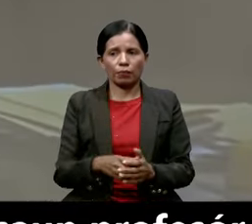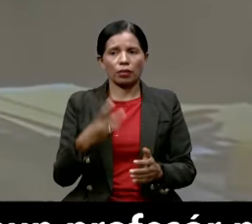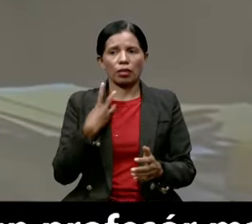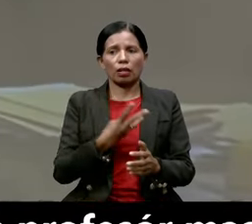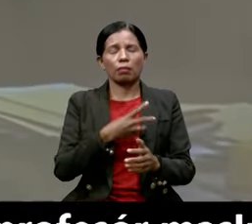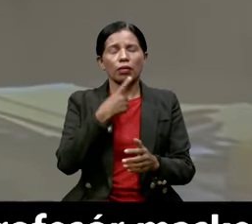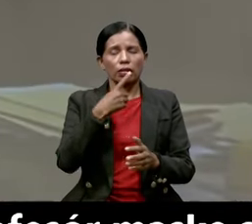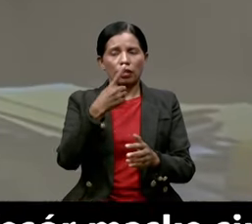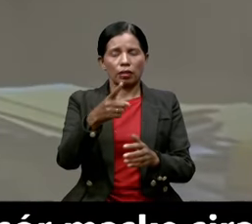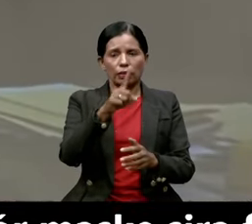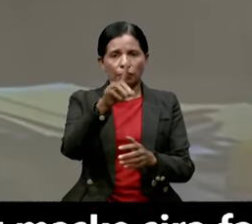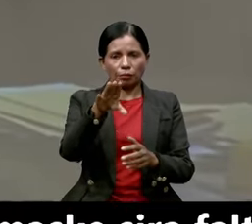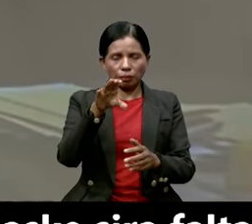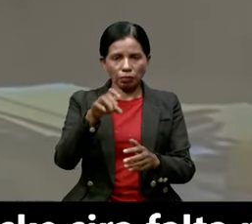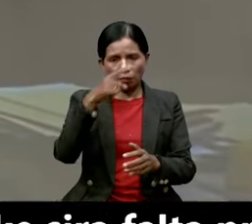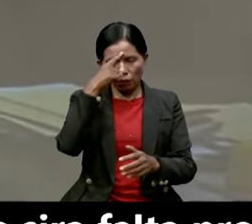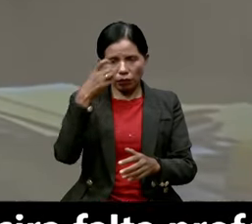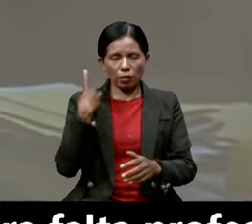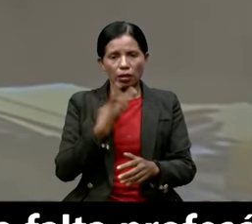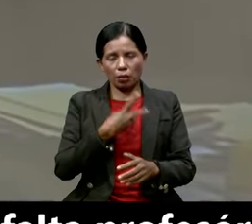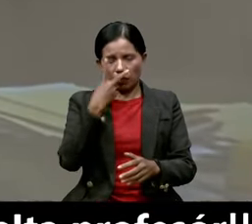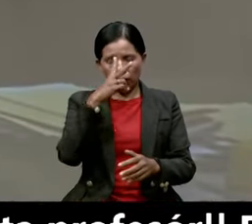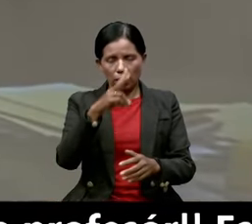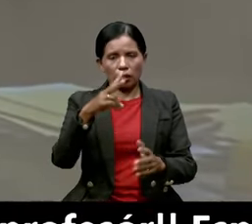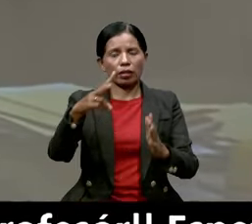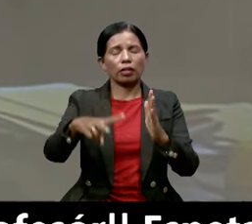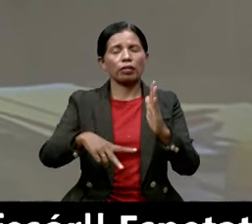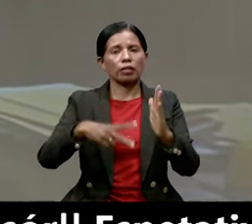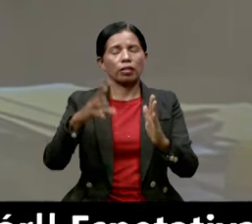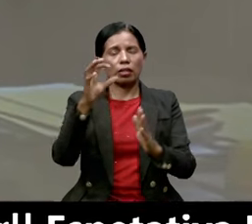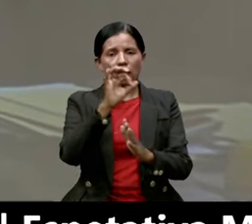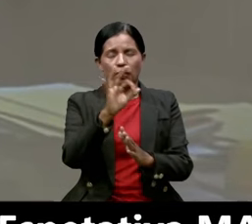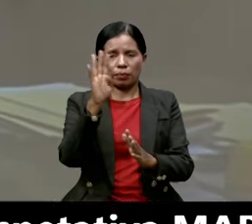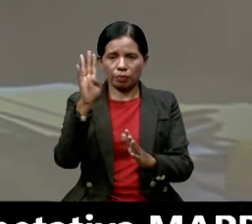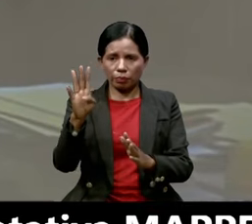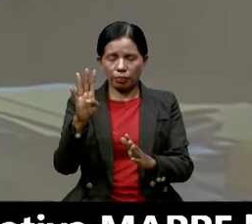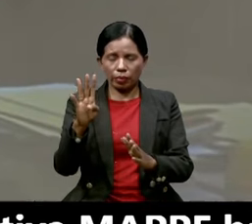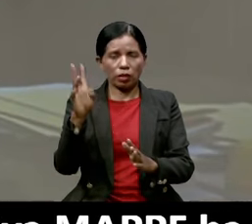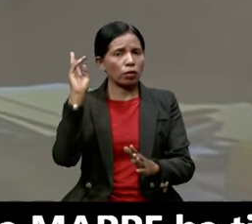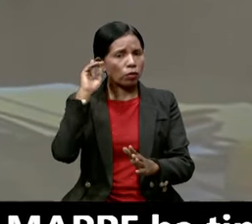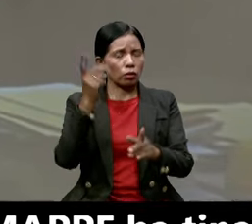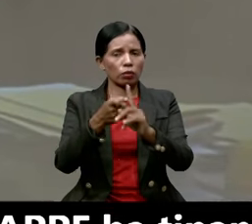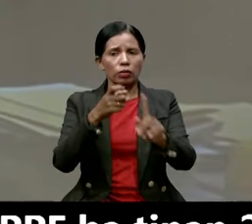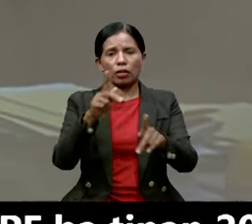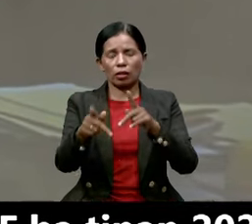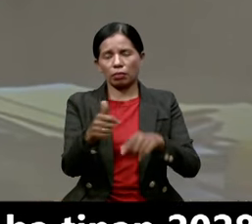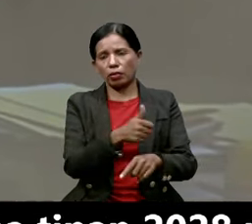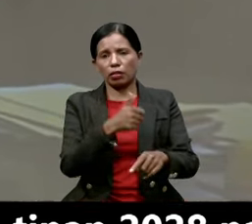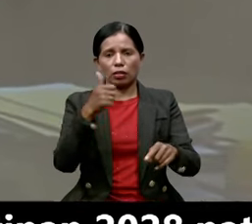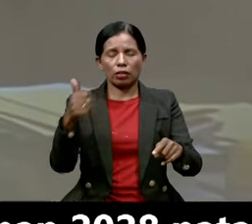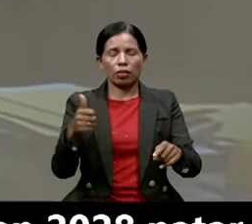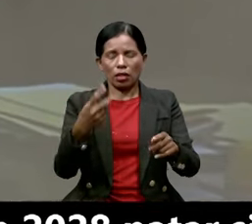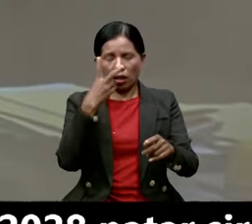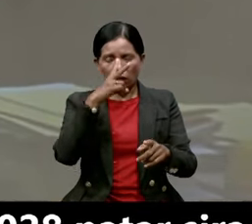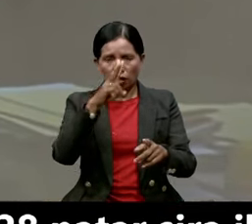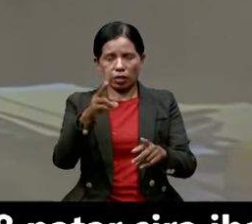questiona actus idane tamba ami hare viral iha media sosial. Rona directamente husi ema sira ne bemak sai testamunya